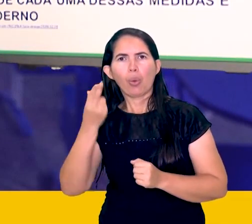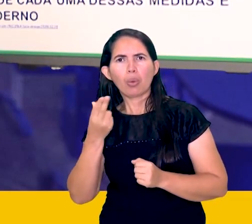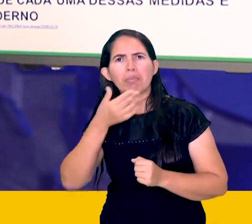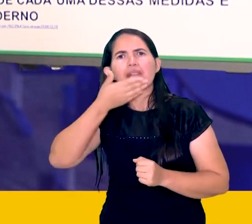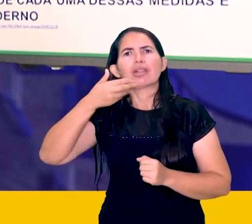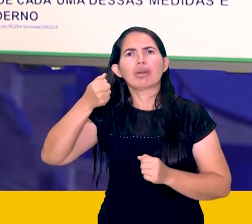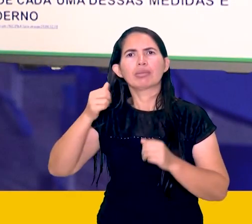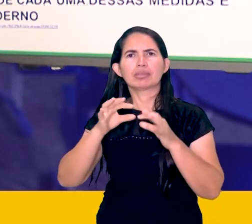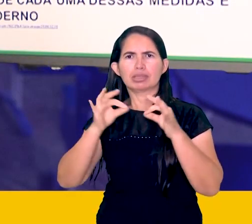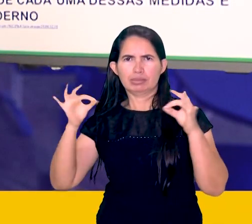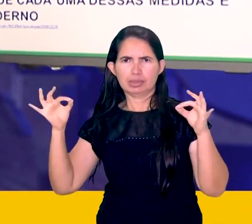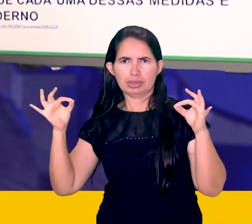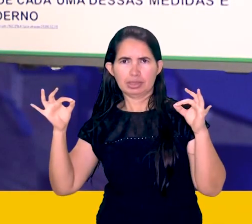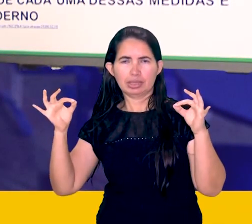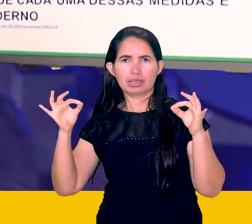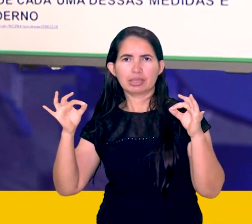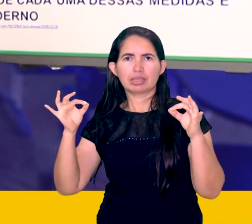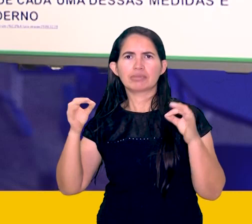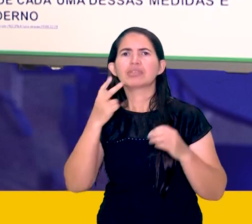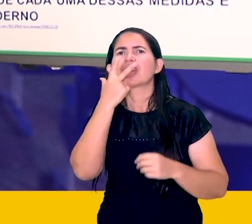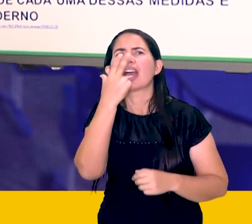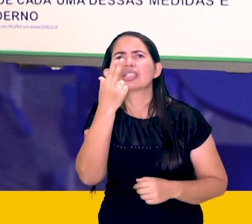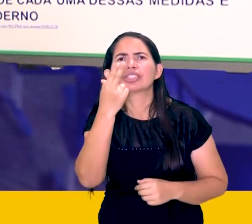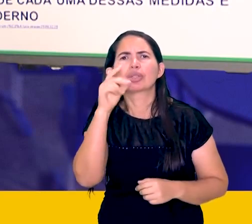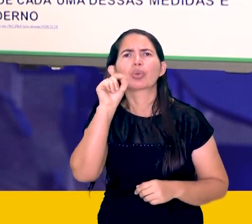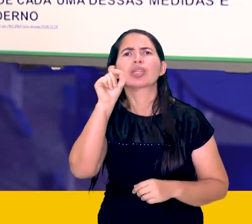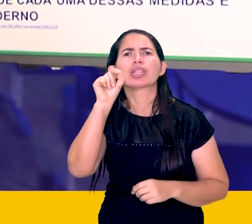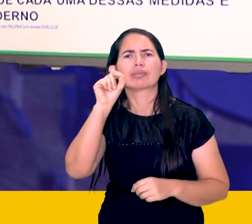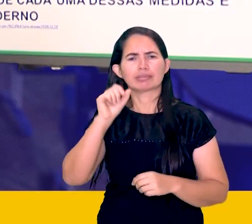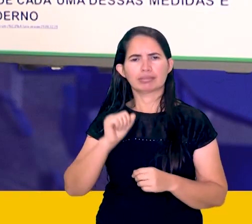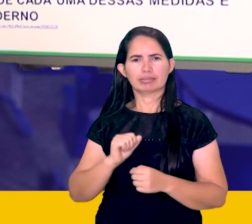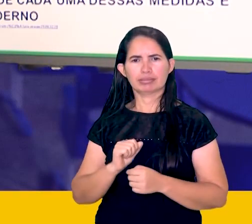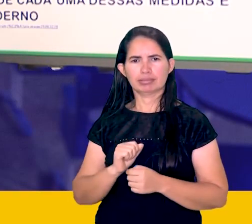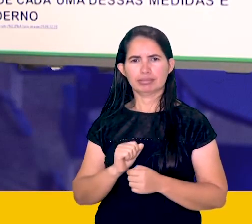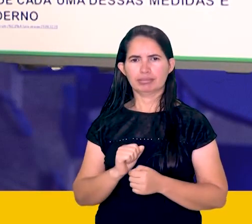ou melhor, o barbante. E aí, vocês acham?